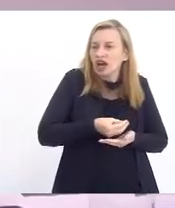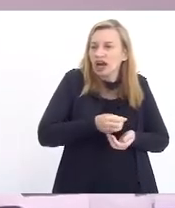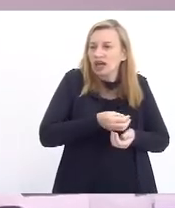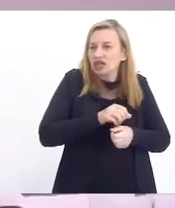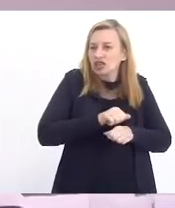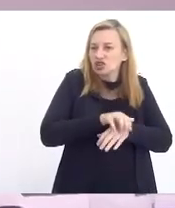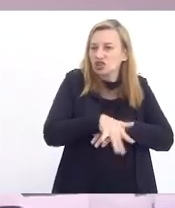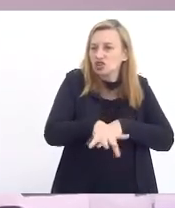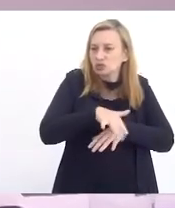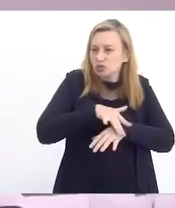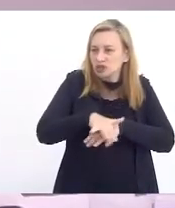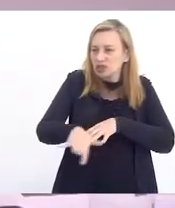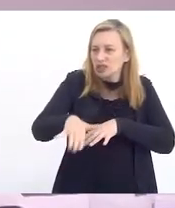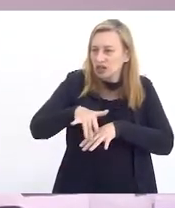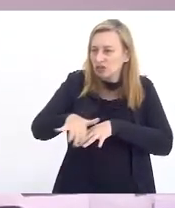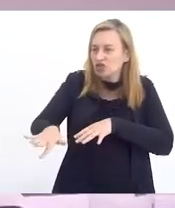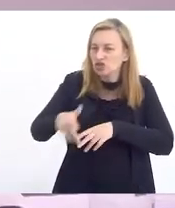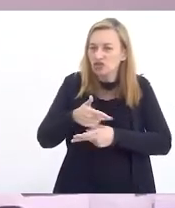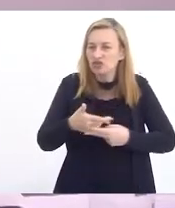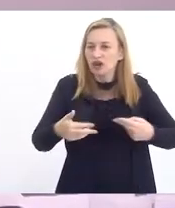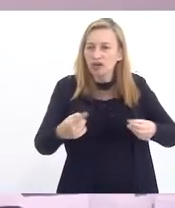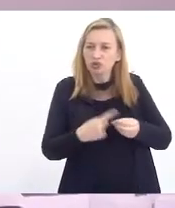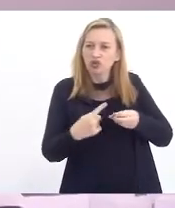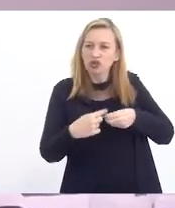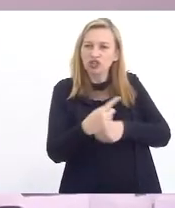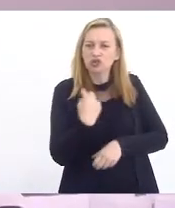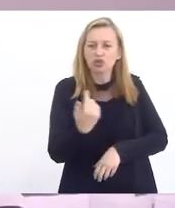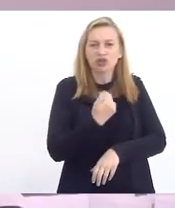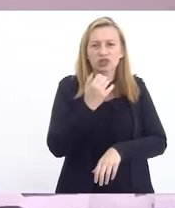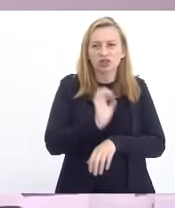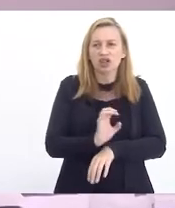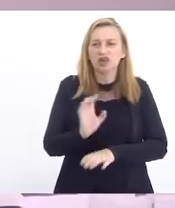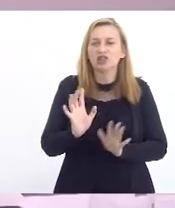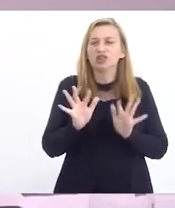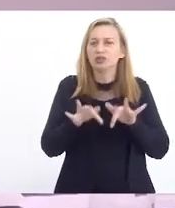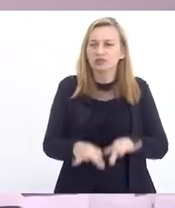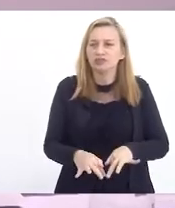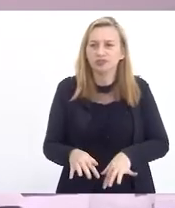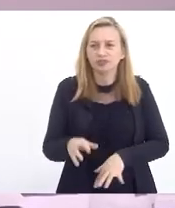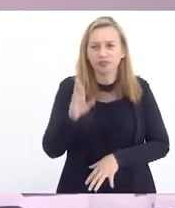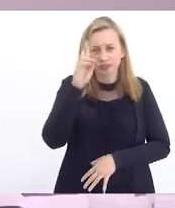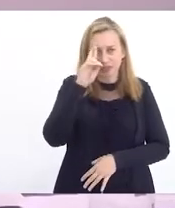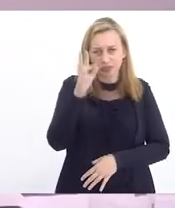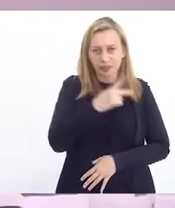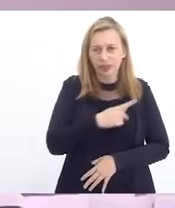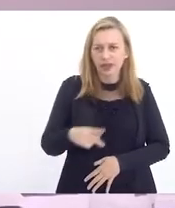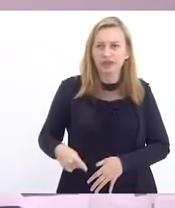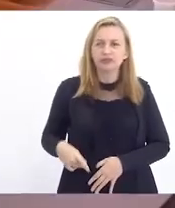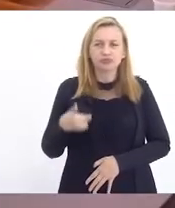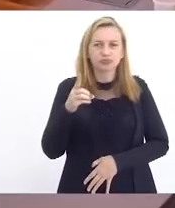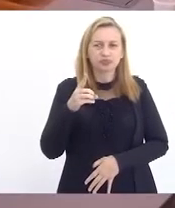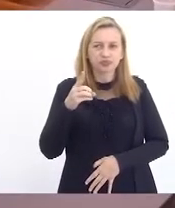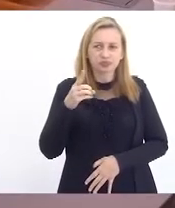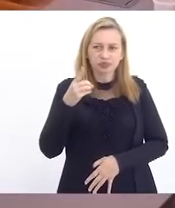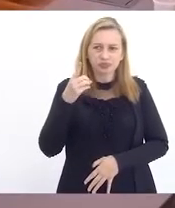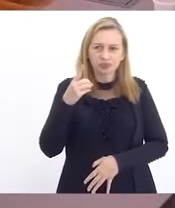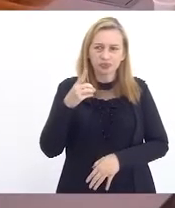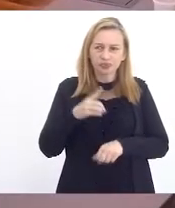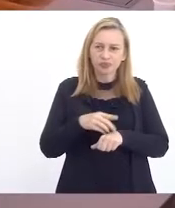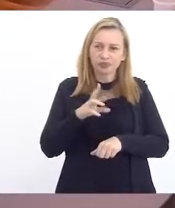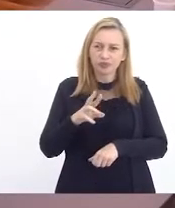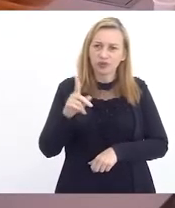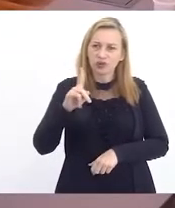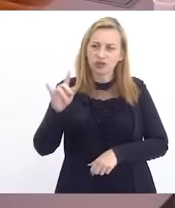em diversos municípios do nosso estado. Presidente, concluindo, só para concluir, senhores deputados, senhor doutor Luiz Paulo, a